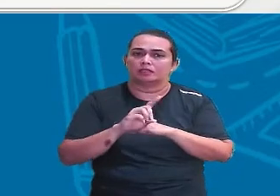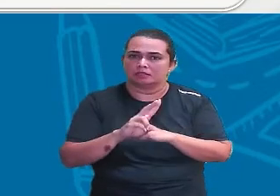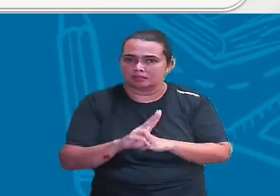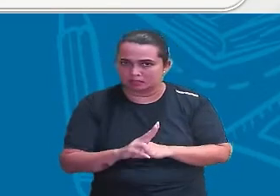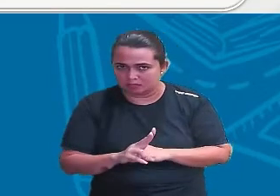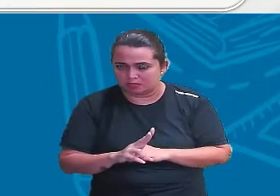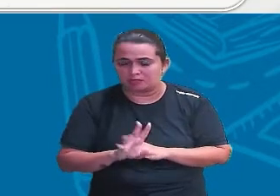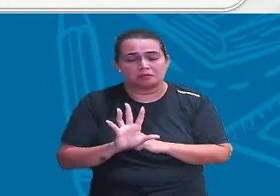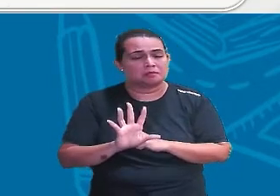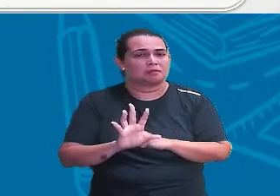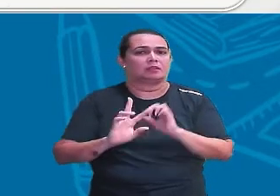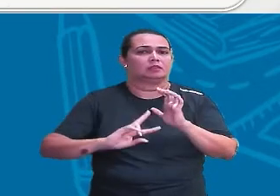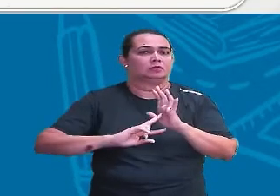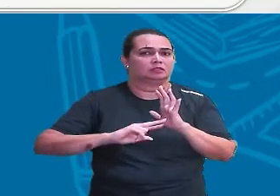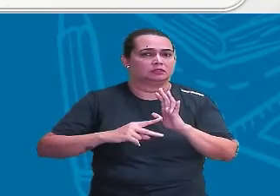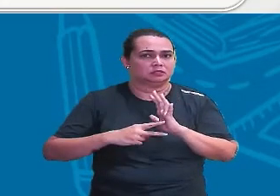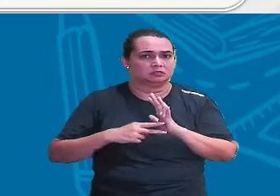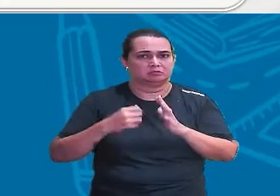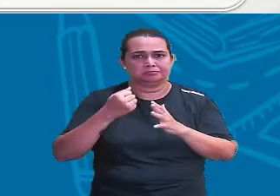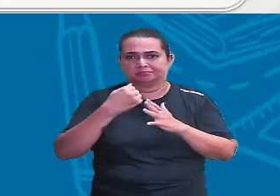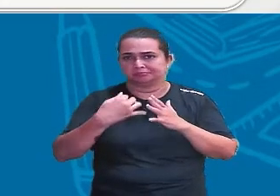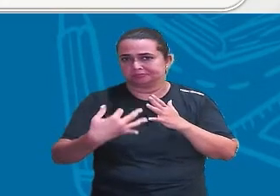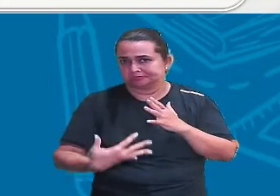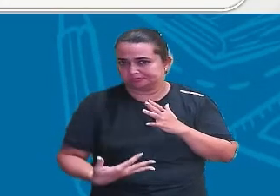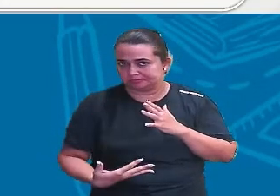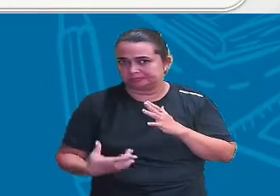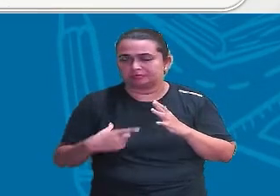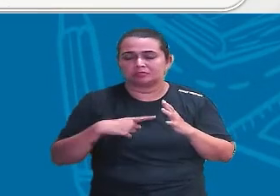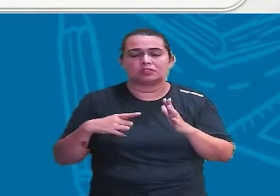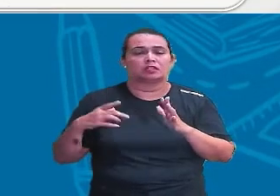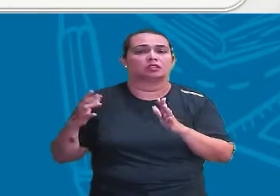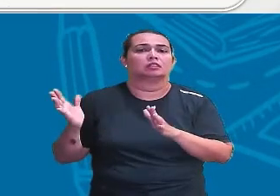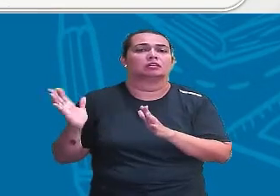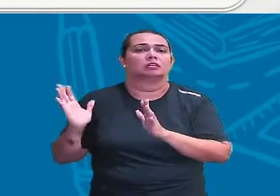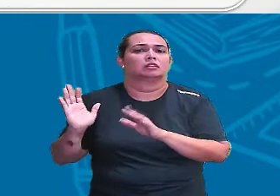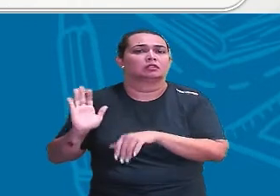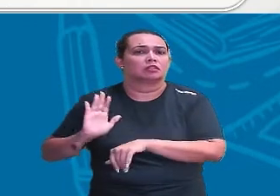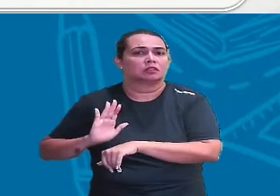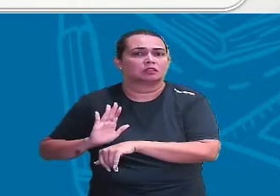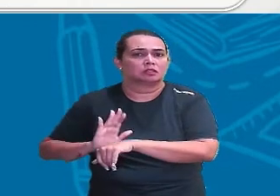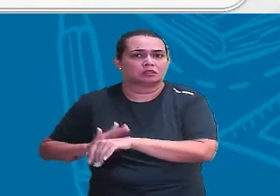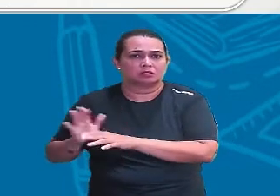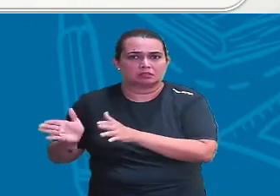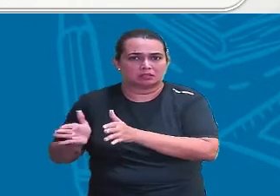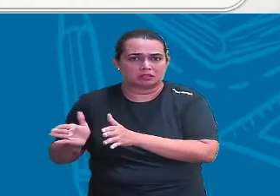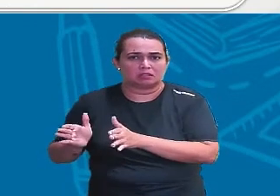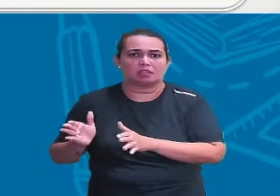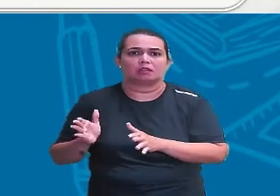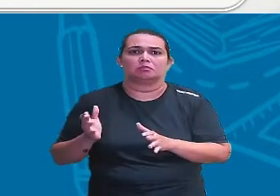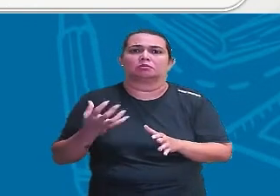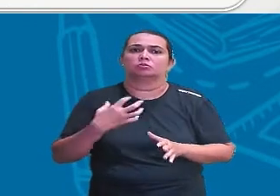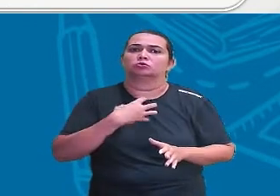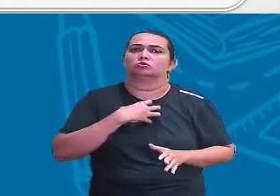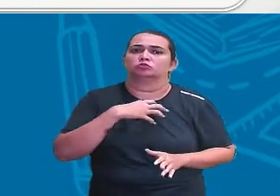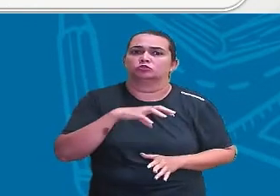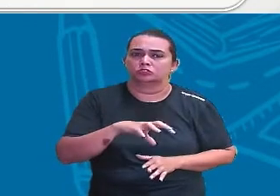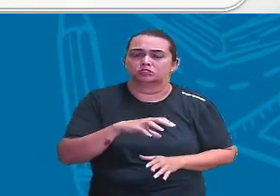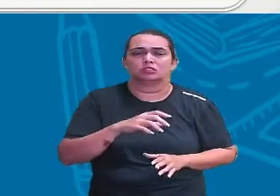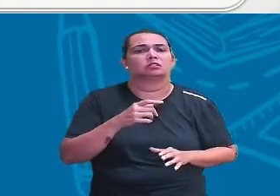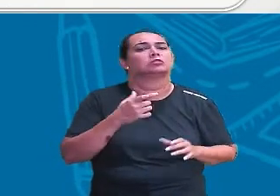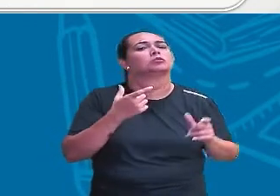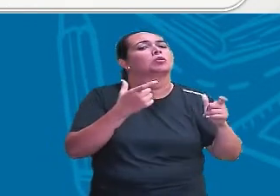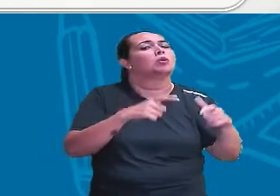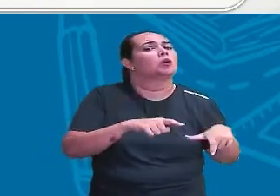classificações para os advérbios. Então, a gente pode ter ele de tempo, de modo. Temos também de afirmação, de negação, de